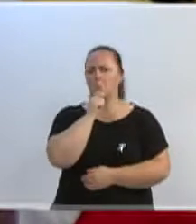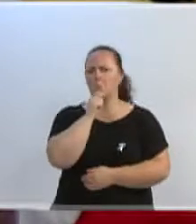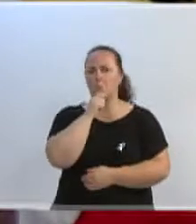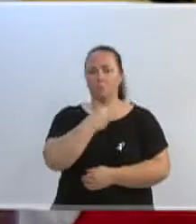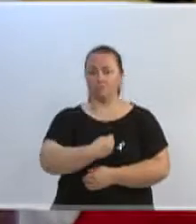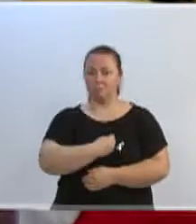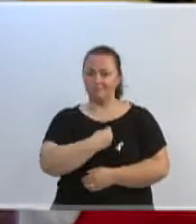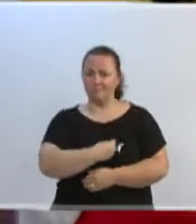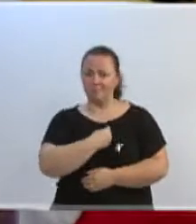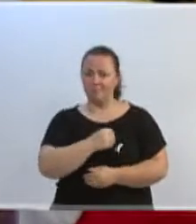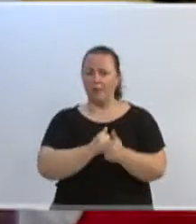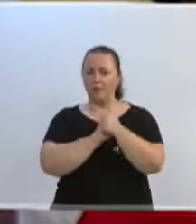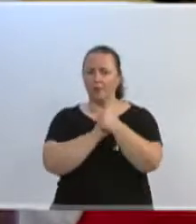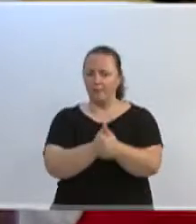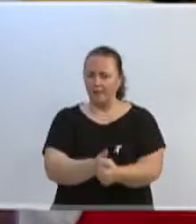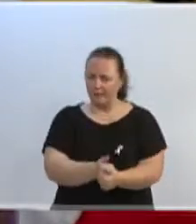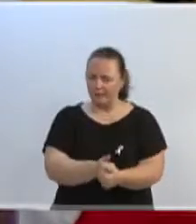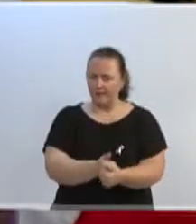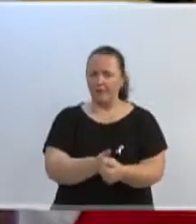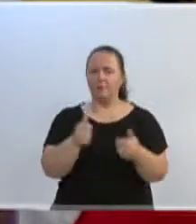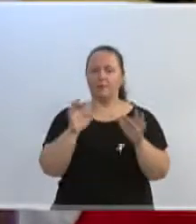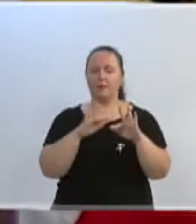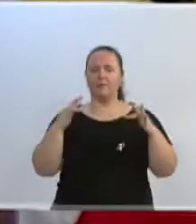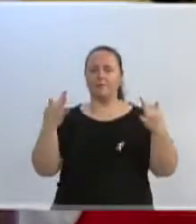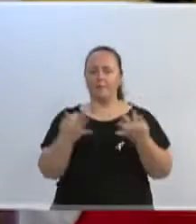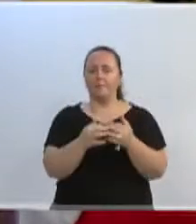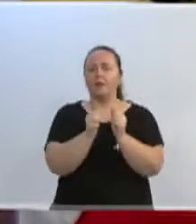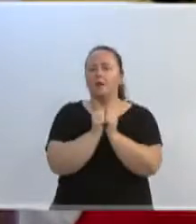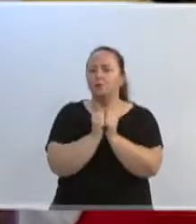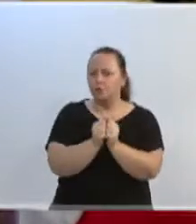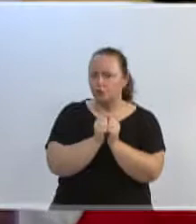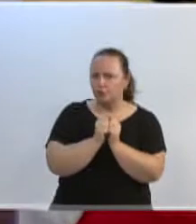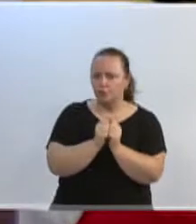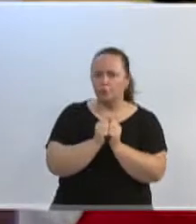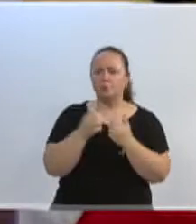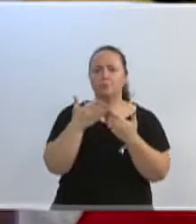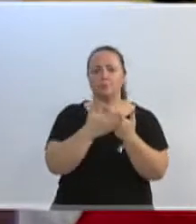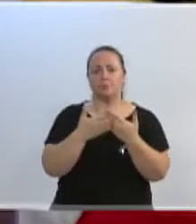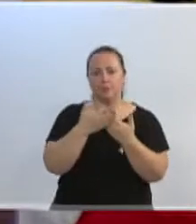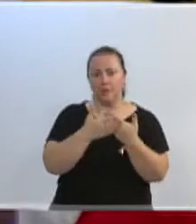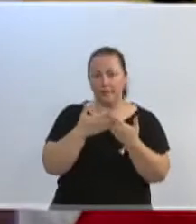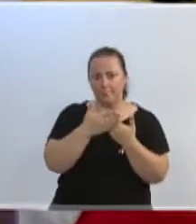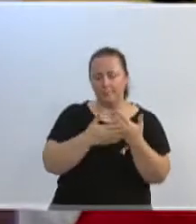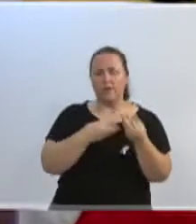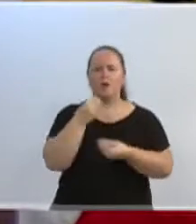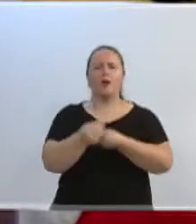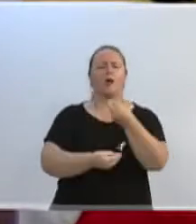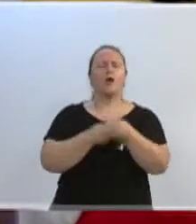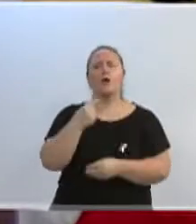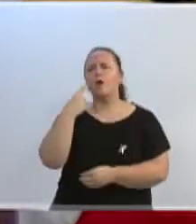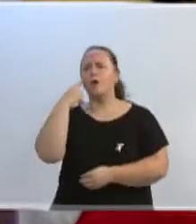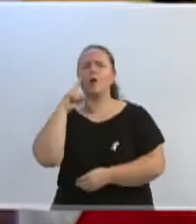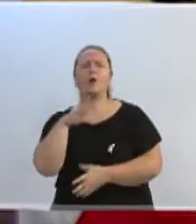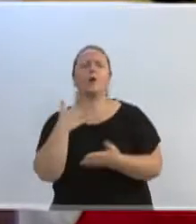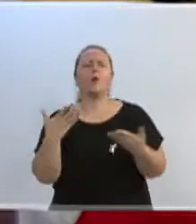em acompanhamento, se a sua família está levando ela por uma terapia, como que aconteceu o